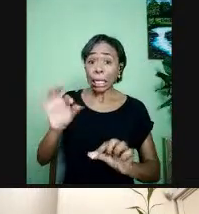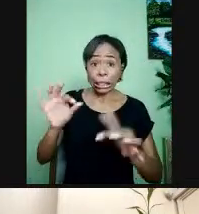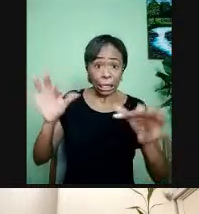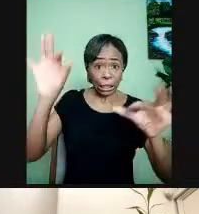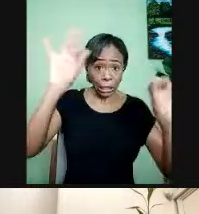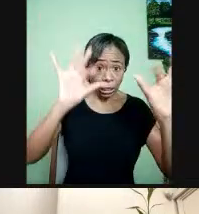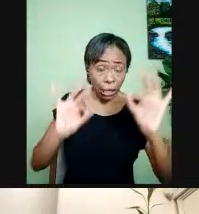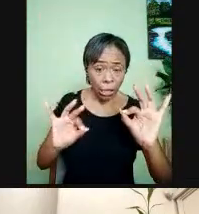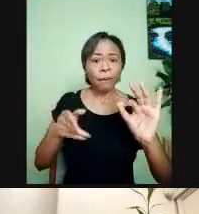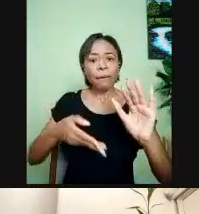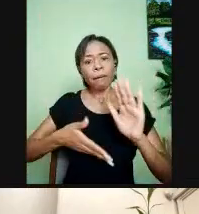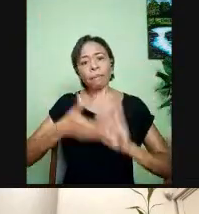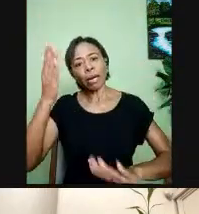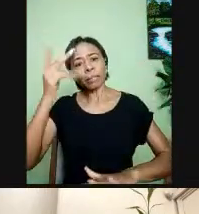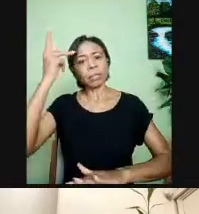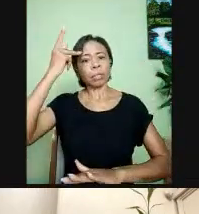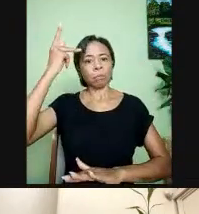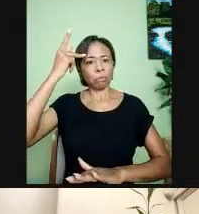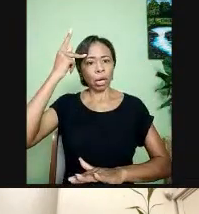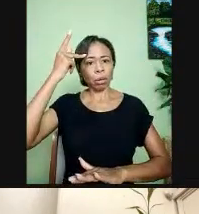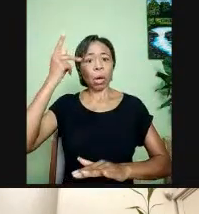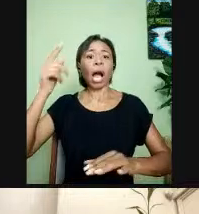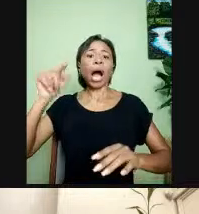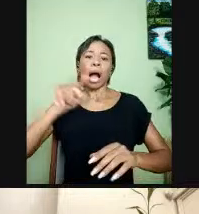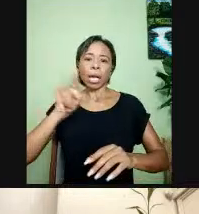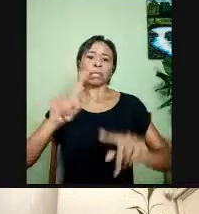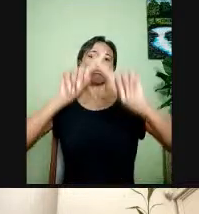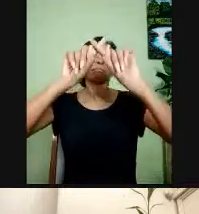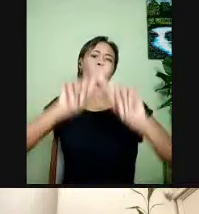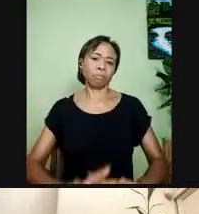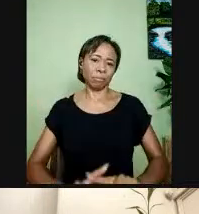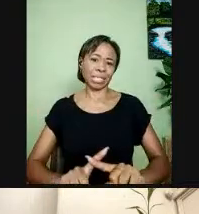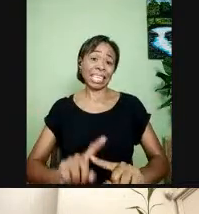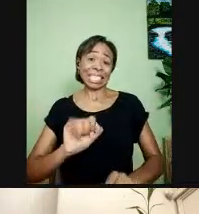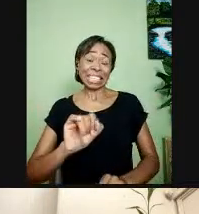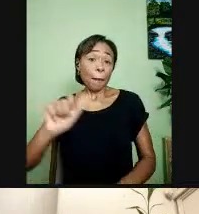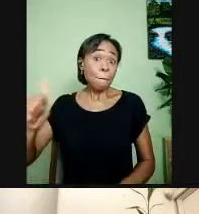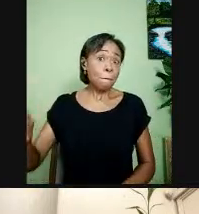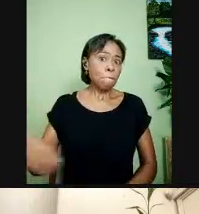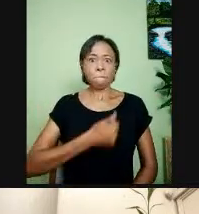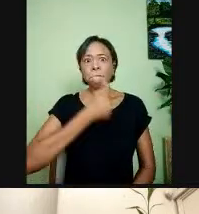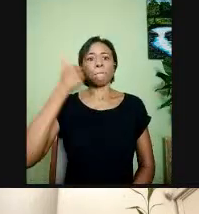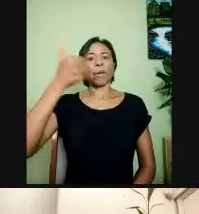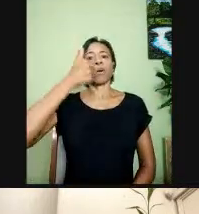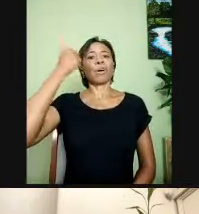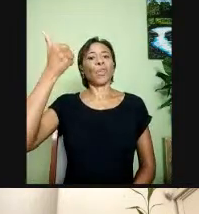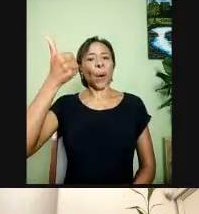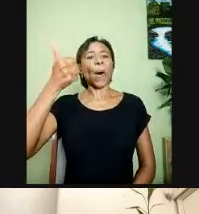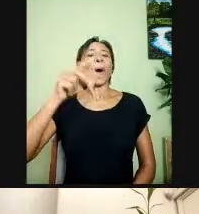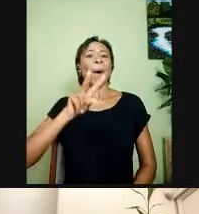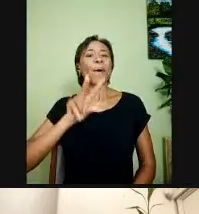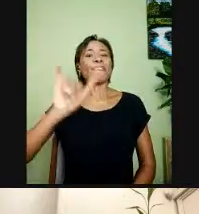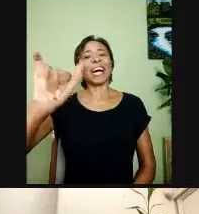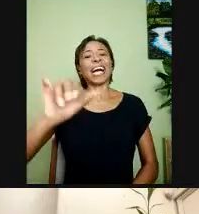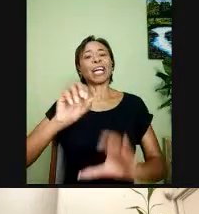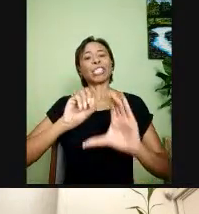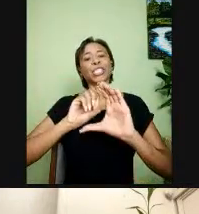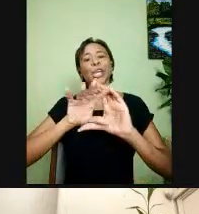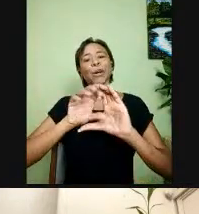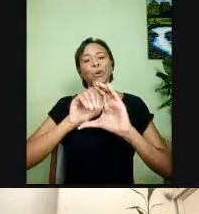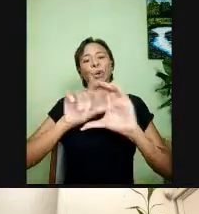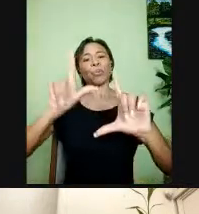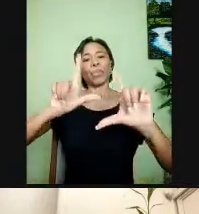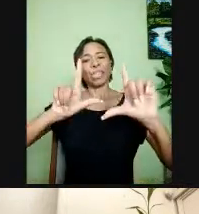irão concorrer entre eles e a melhor ideia é a grande finalista e participa de um reality show na Globo. E